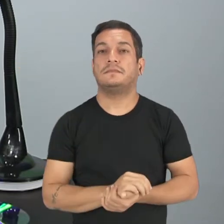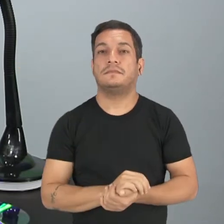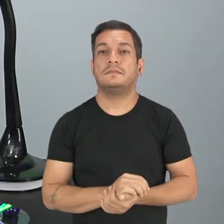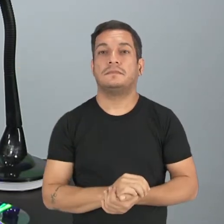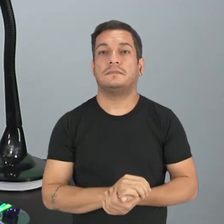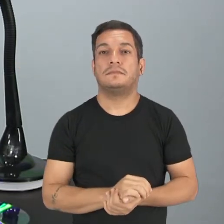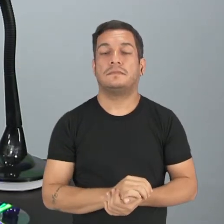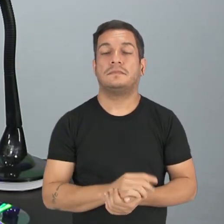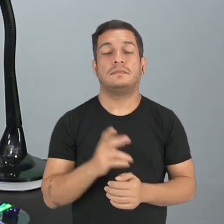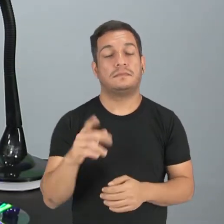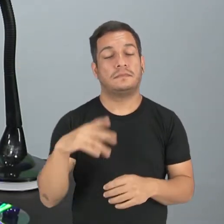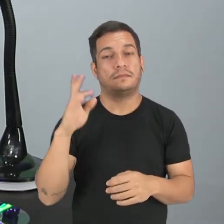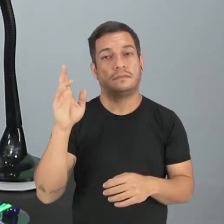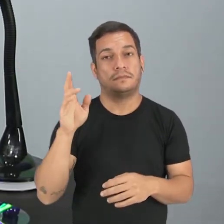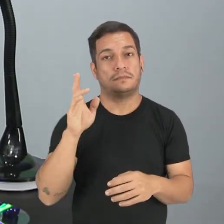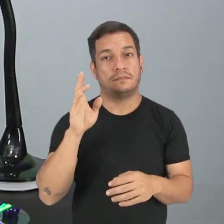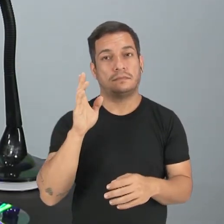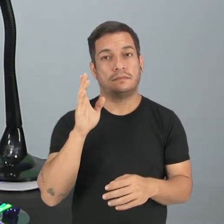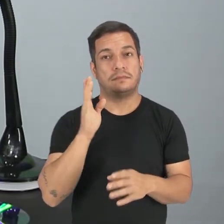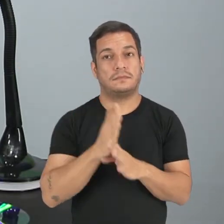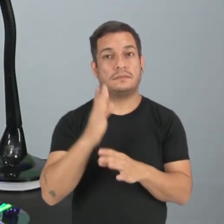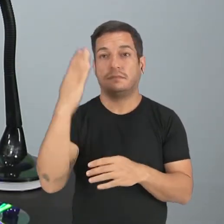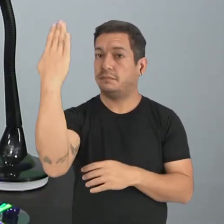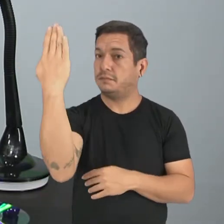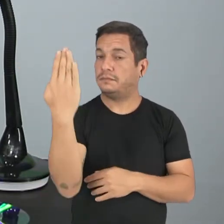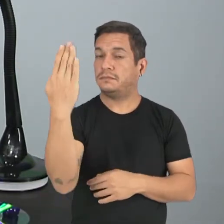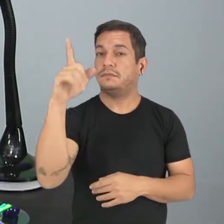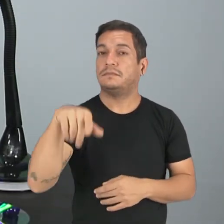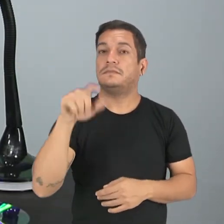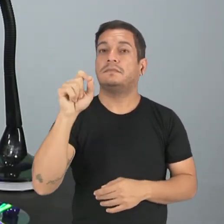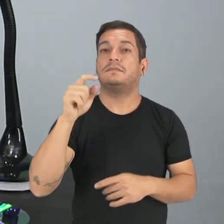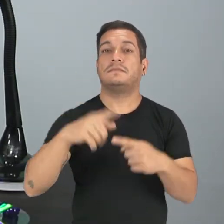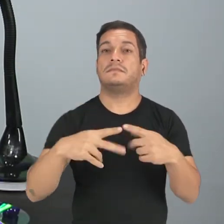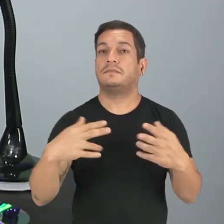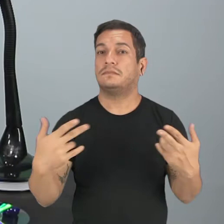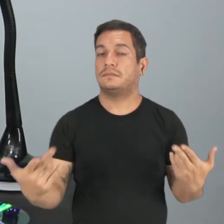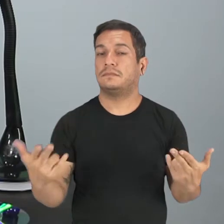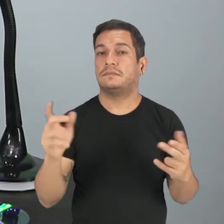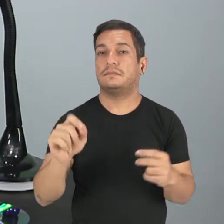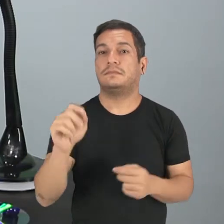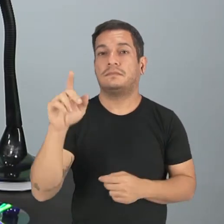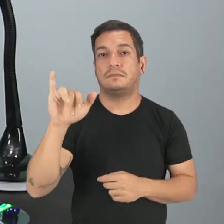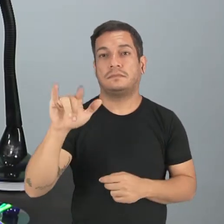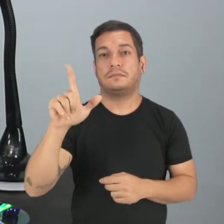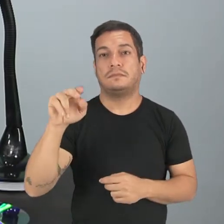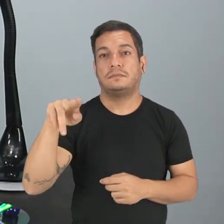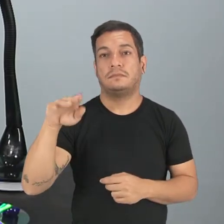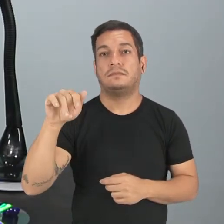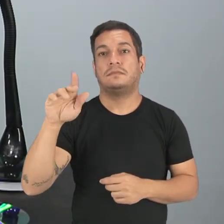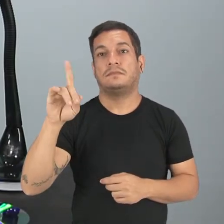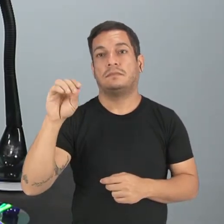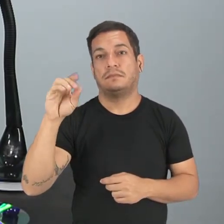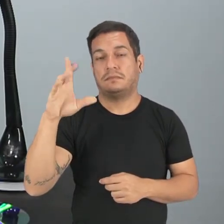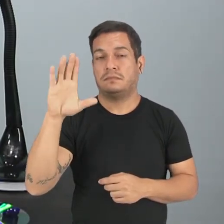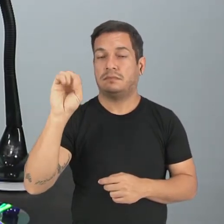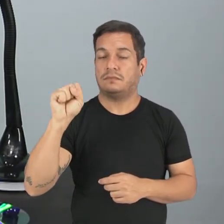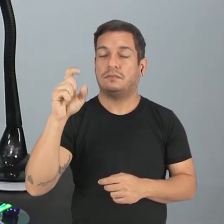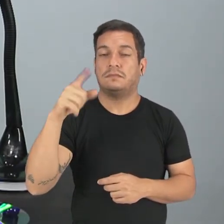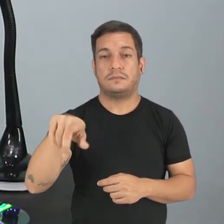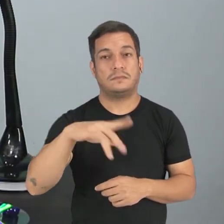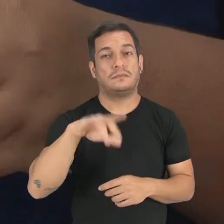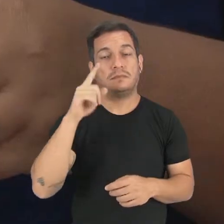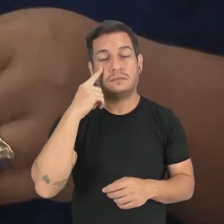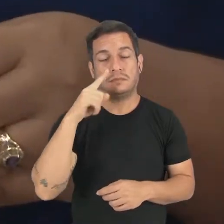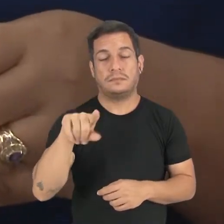Então, por essa razão, o espelho é um objeto iluminado. Se vocês